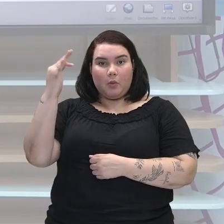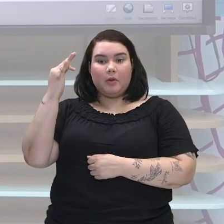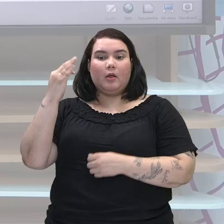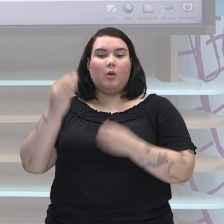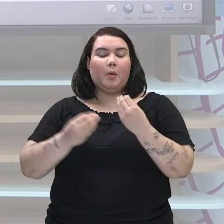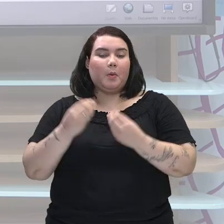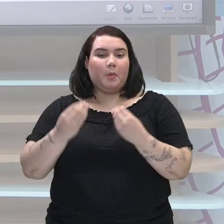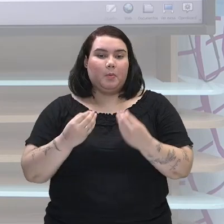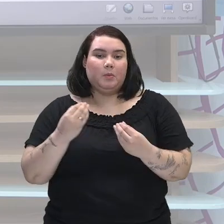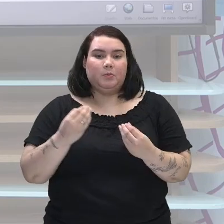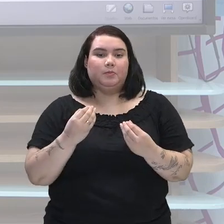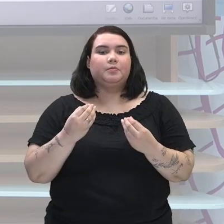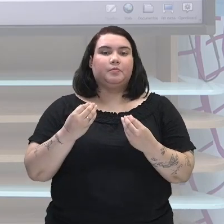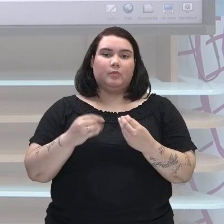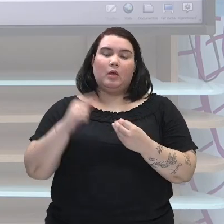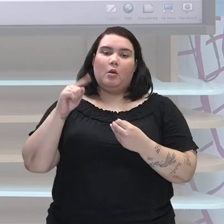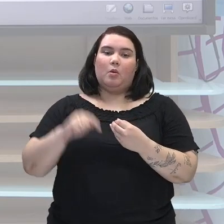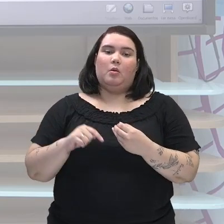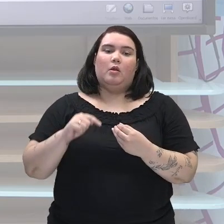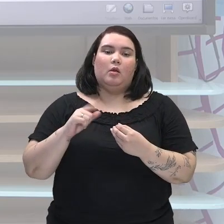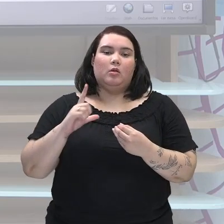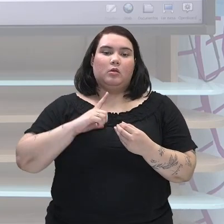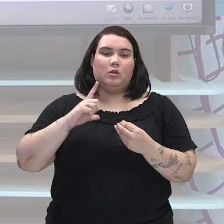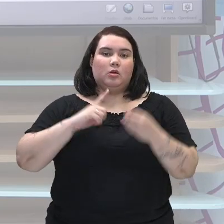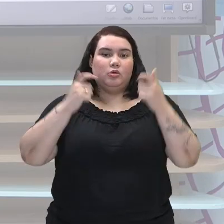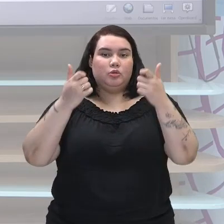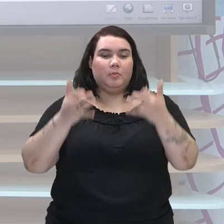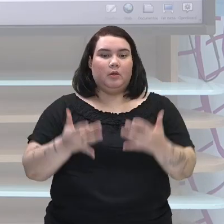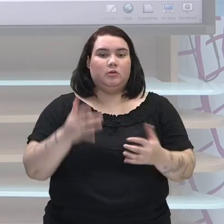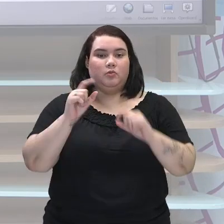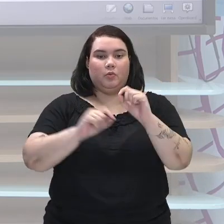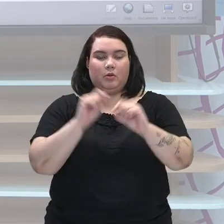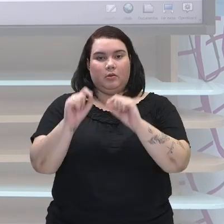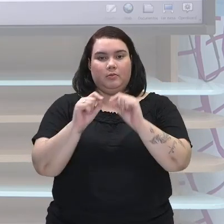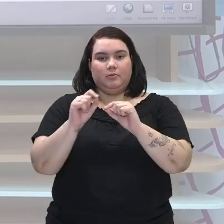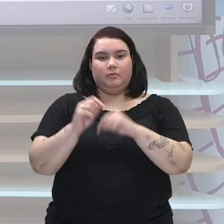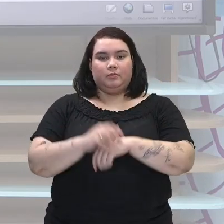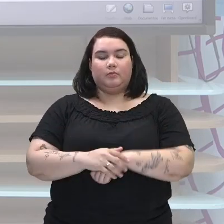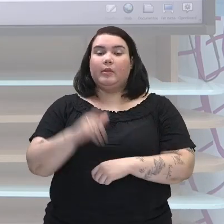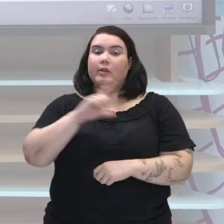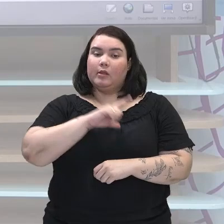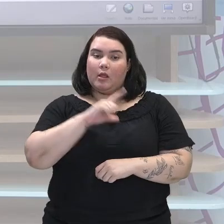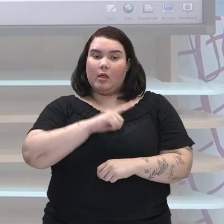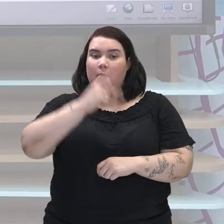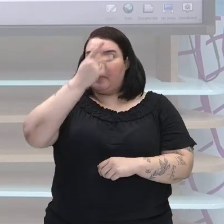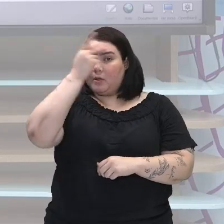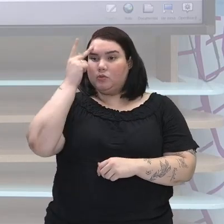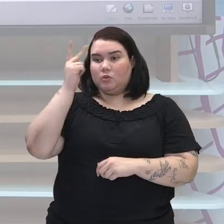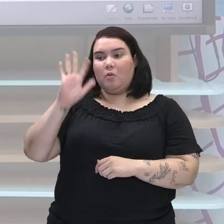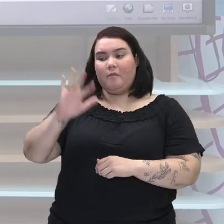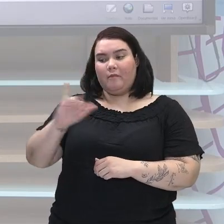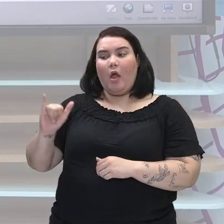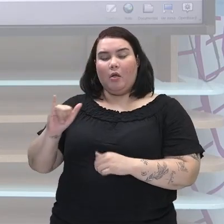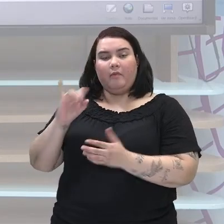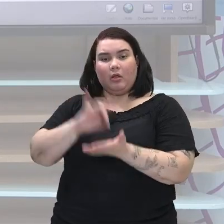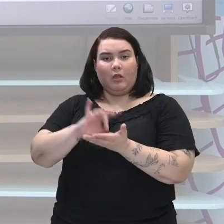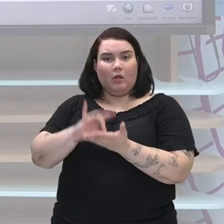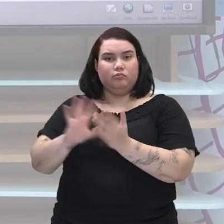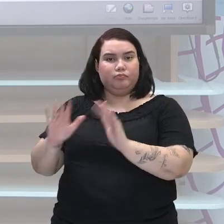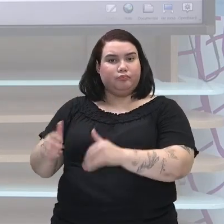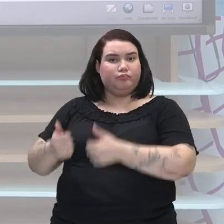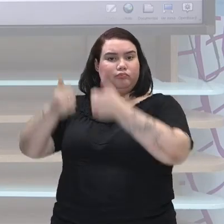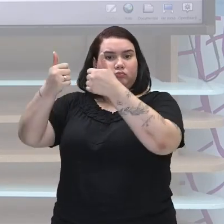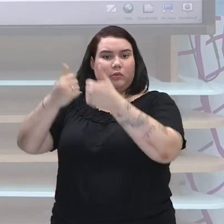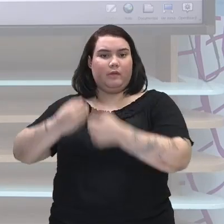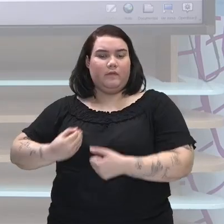quê? Para trabalhar que existem humanos que vão prosperar. Esses humanos